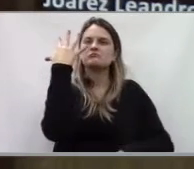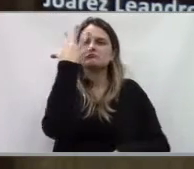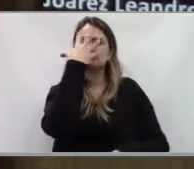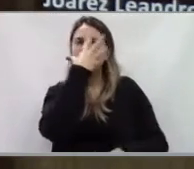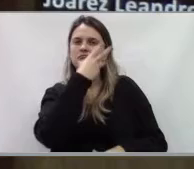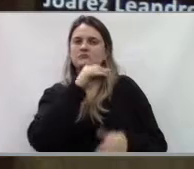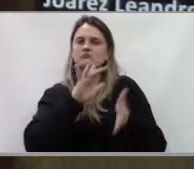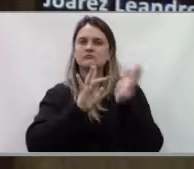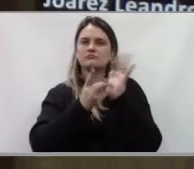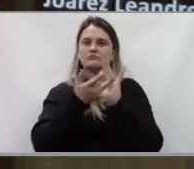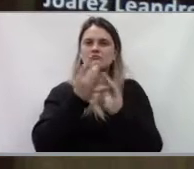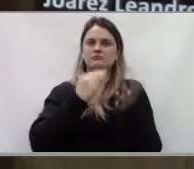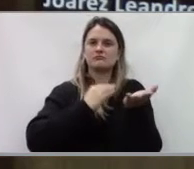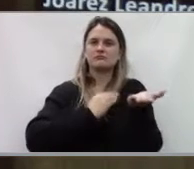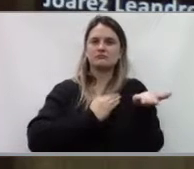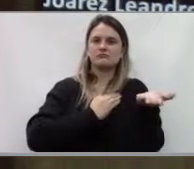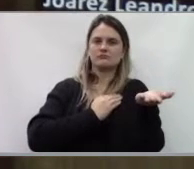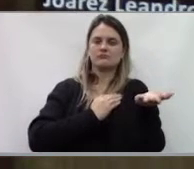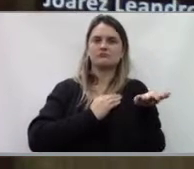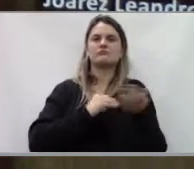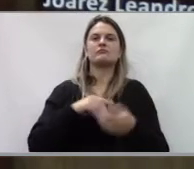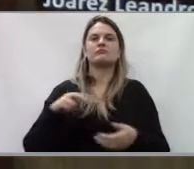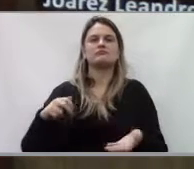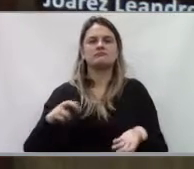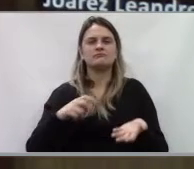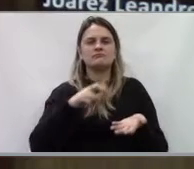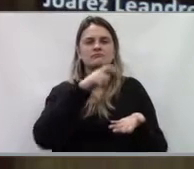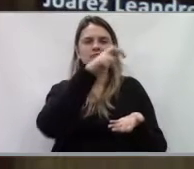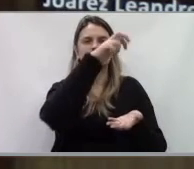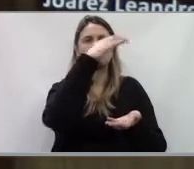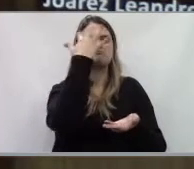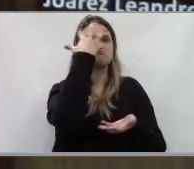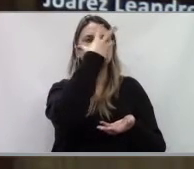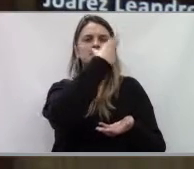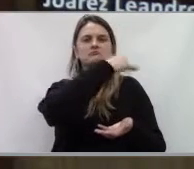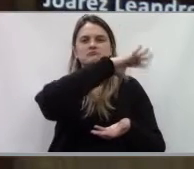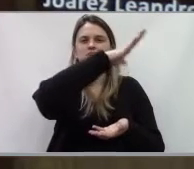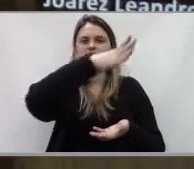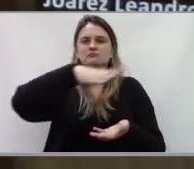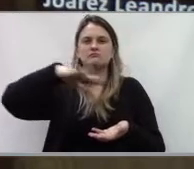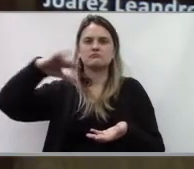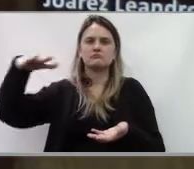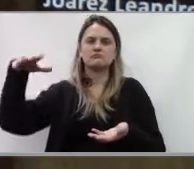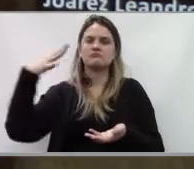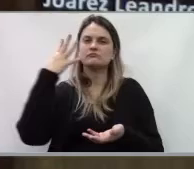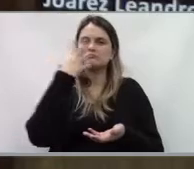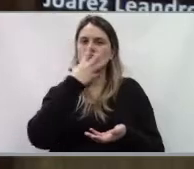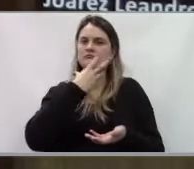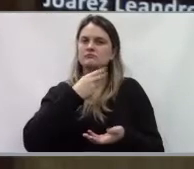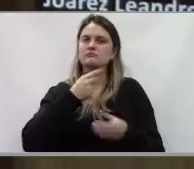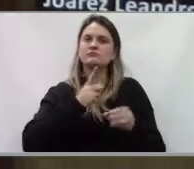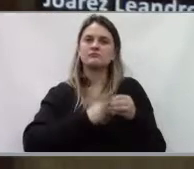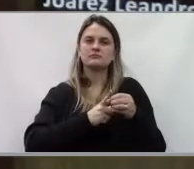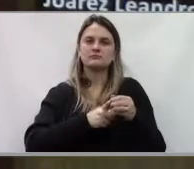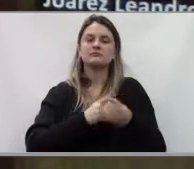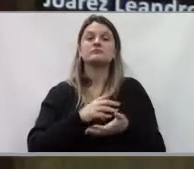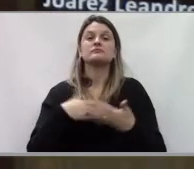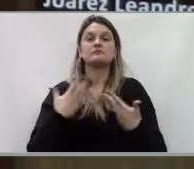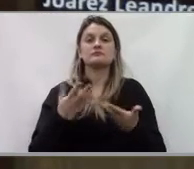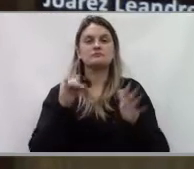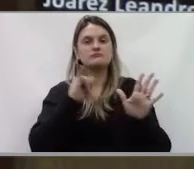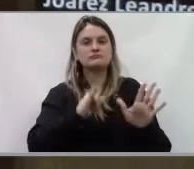nosso Morro do Cristo. Né? Uma paisagem agradável, bonita, e